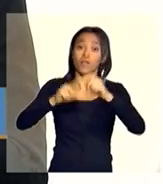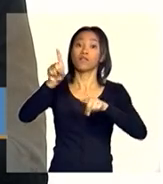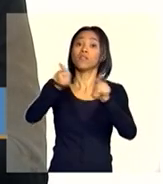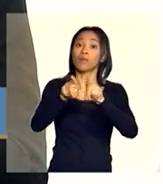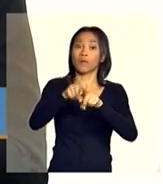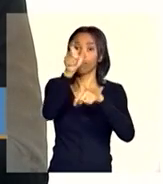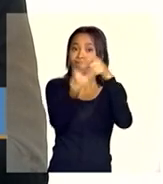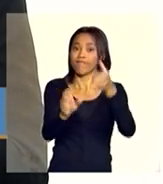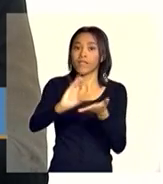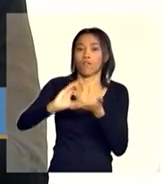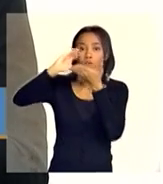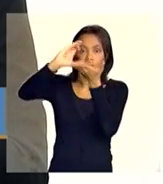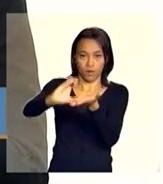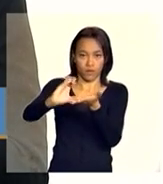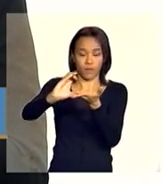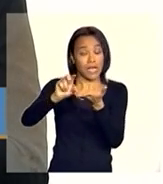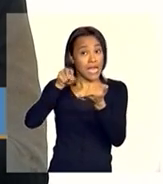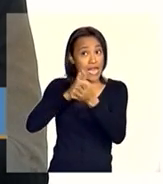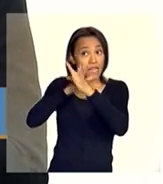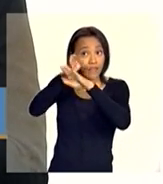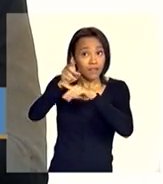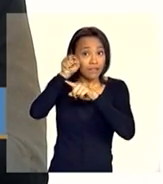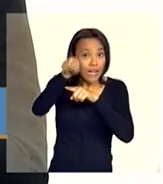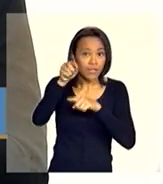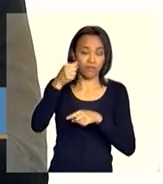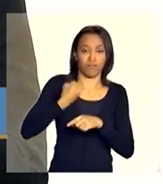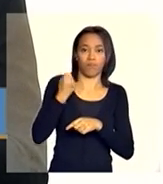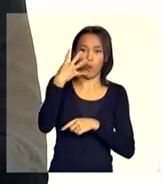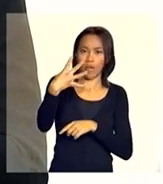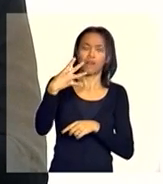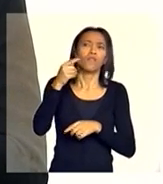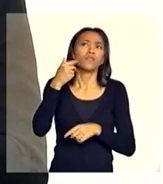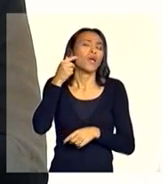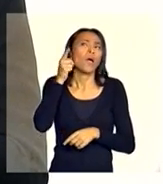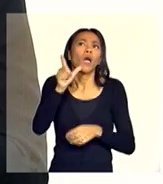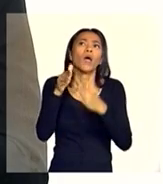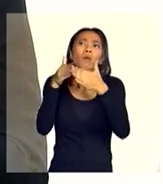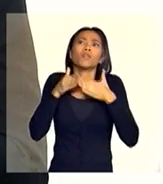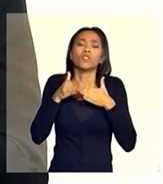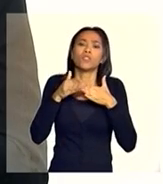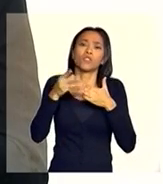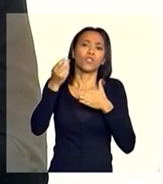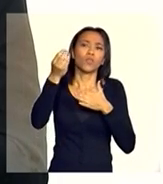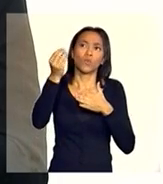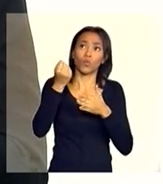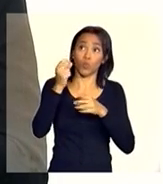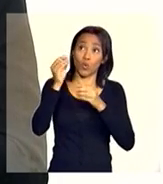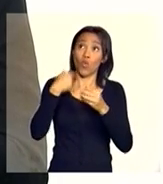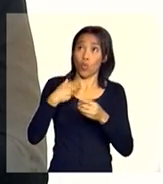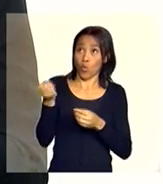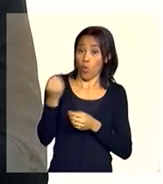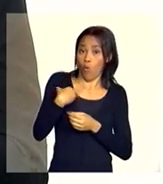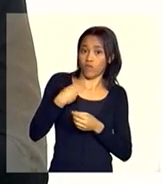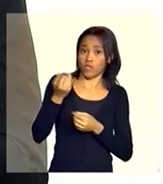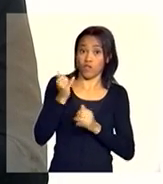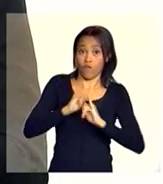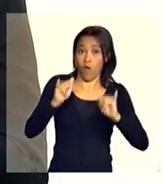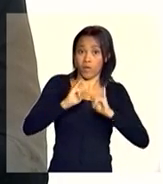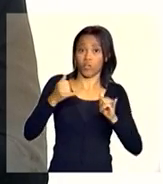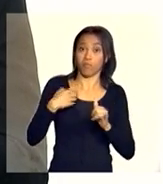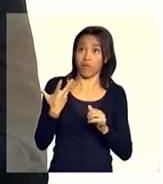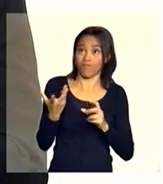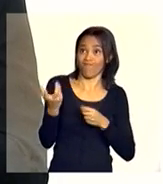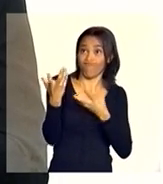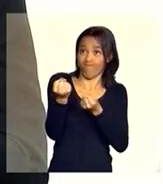eh entrando nessa opção eh você vai solicitar a criação de um usuário para atualização de dados cadastrais no C de